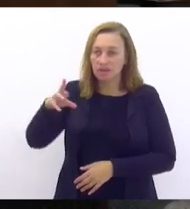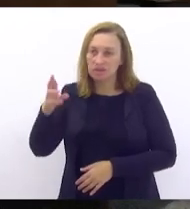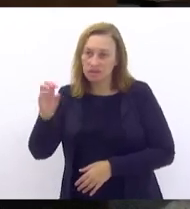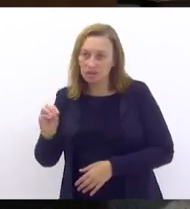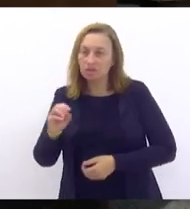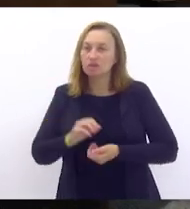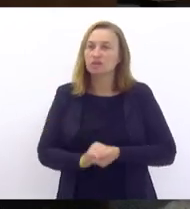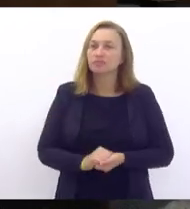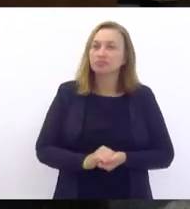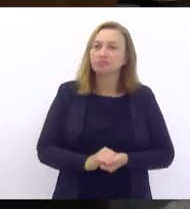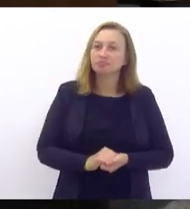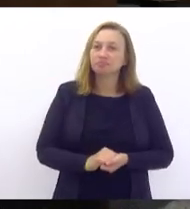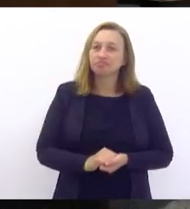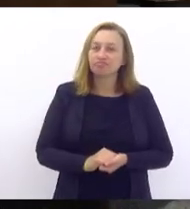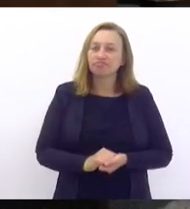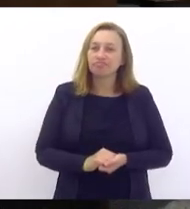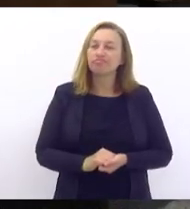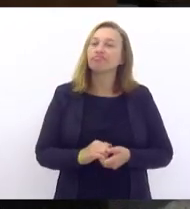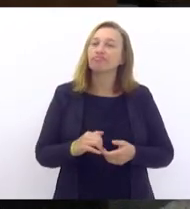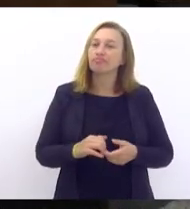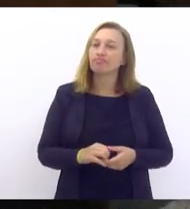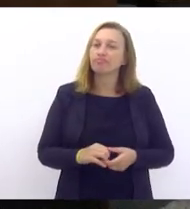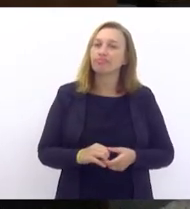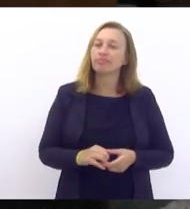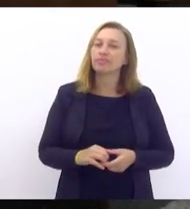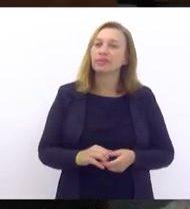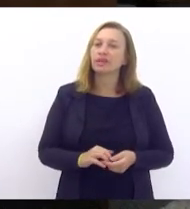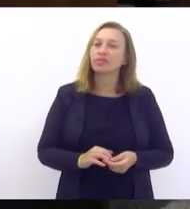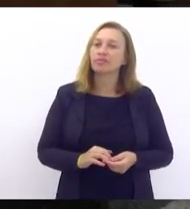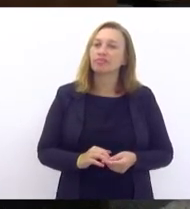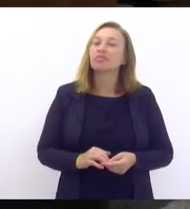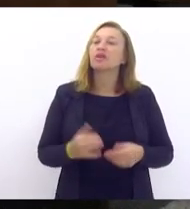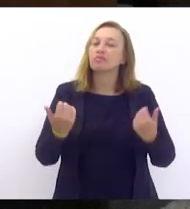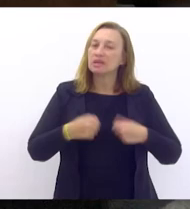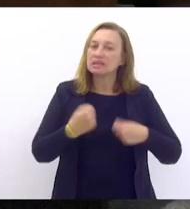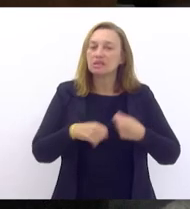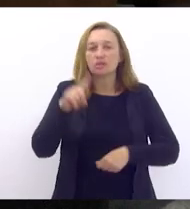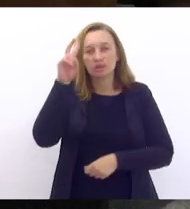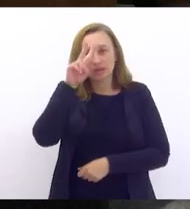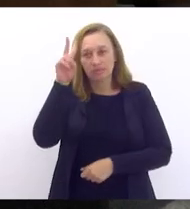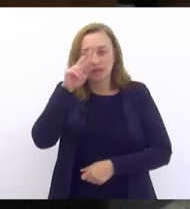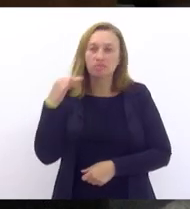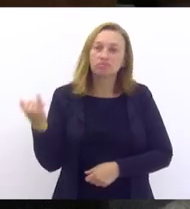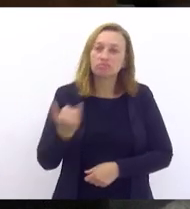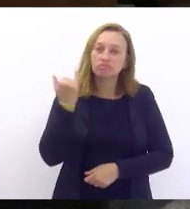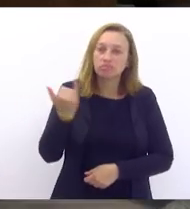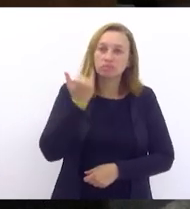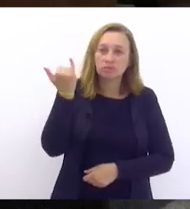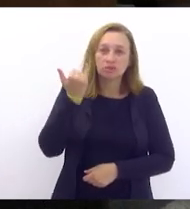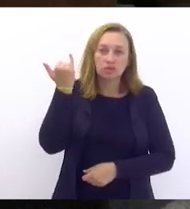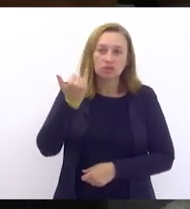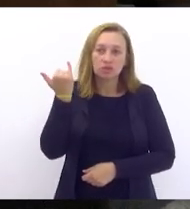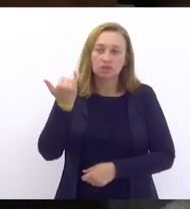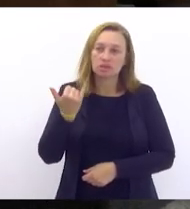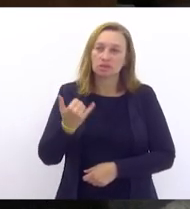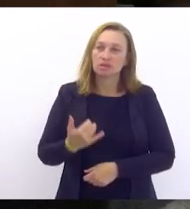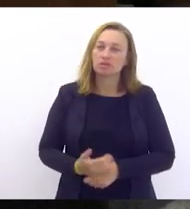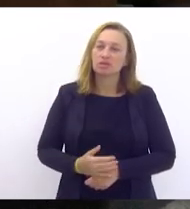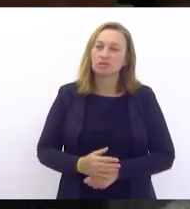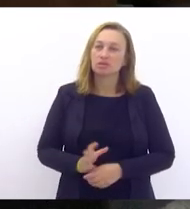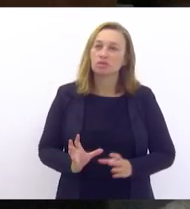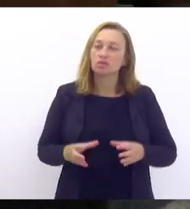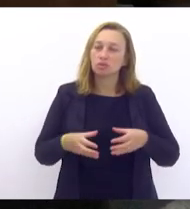rol das comemorações da categoria, é preciso lembrar, é importante frisar que a